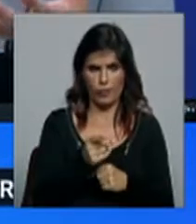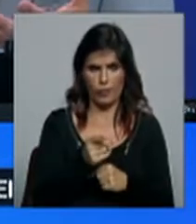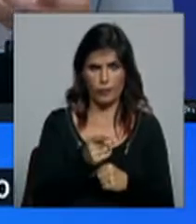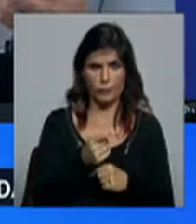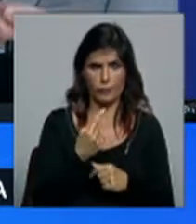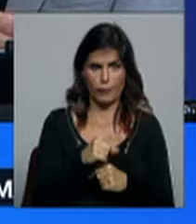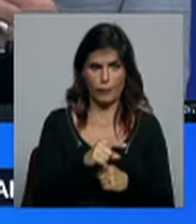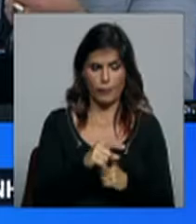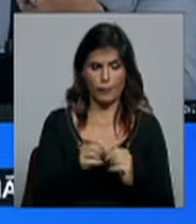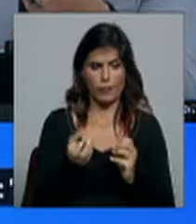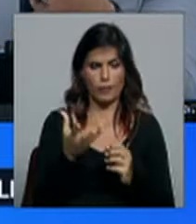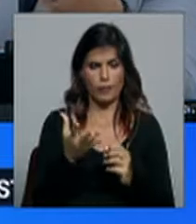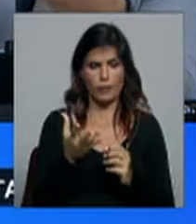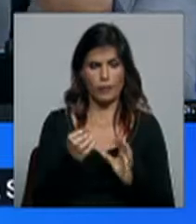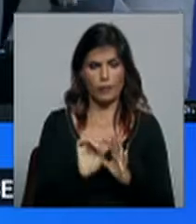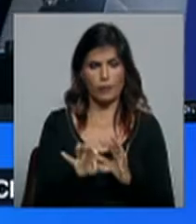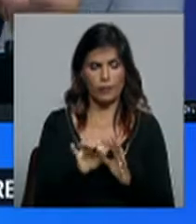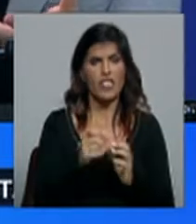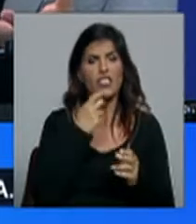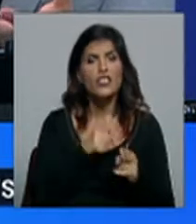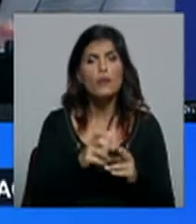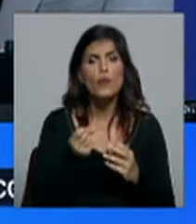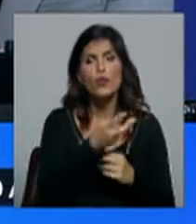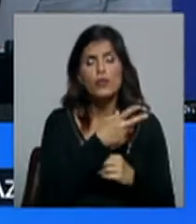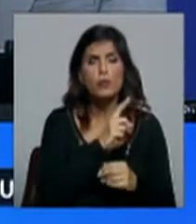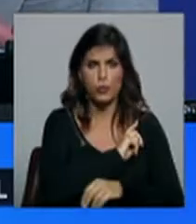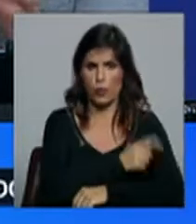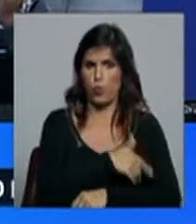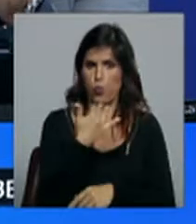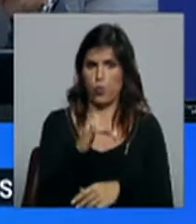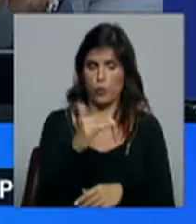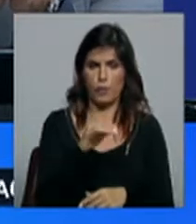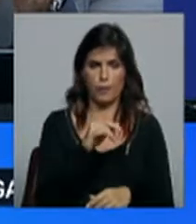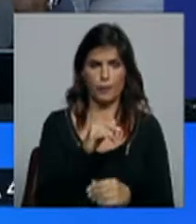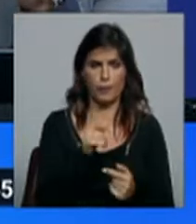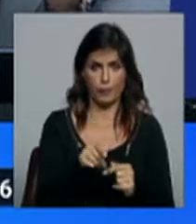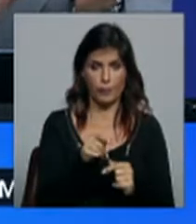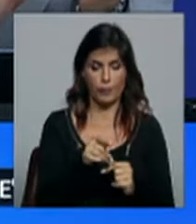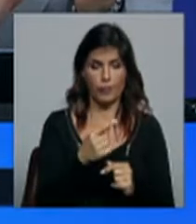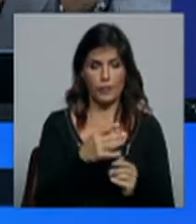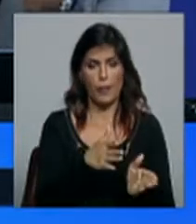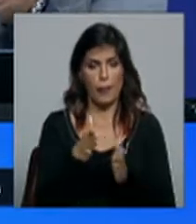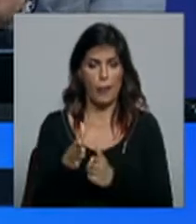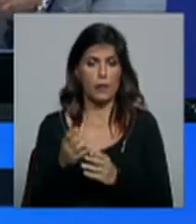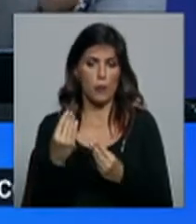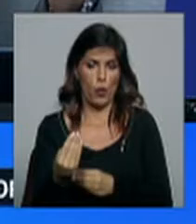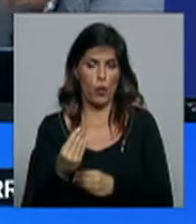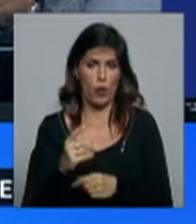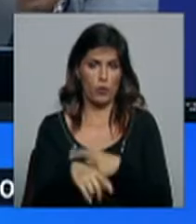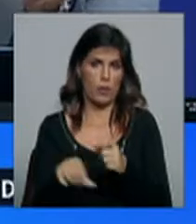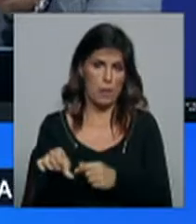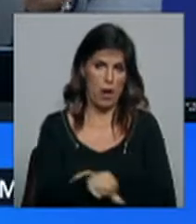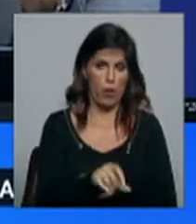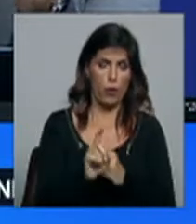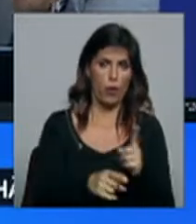descargas energéticas muito frequentes e extremamente poderosas. Ora, isto tem um aspecto bom e um aspecto mau para aquilo que